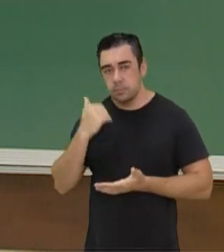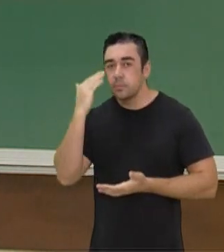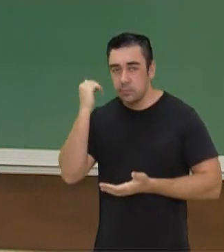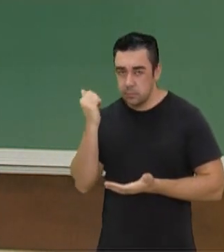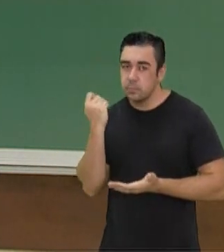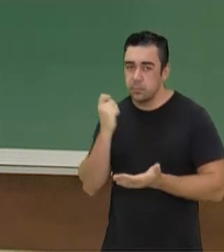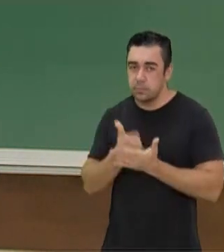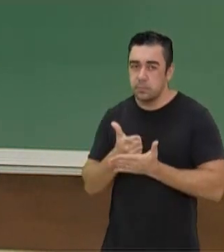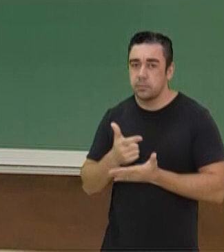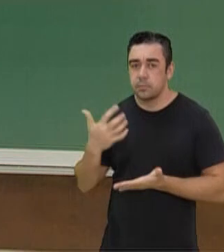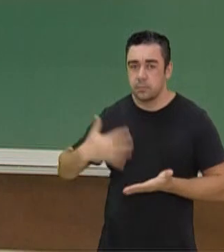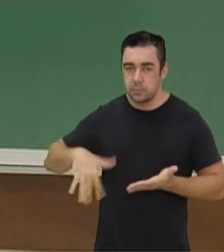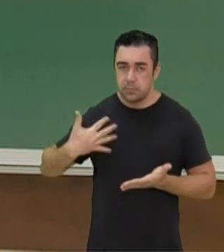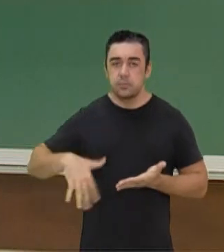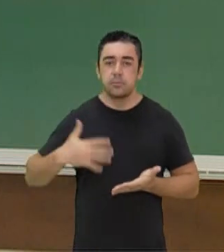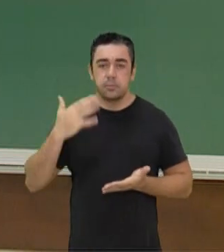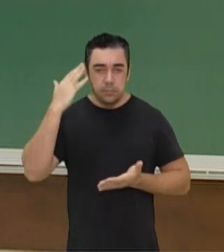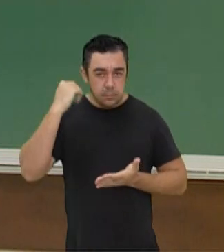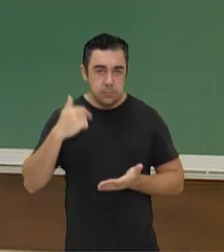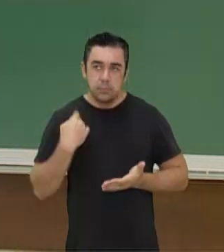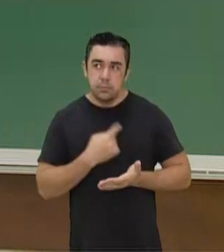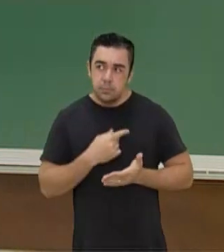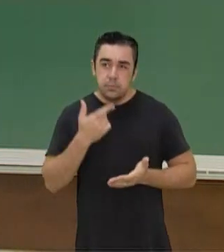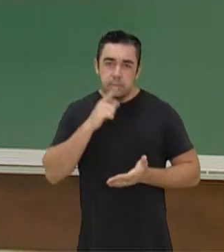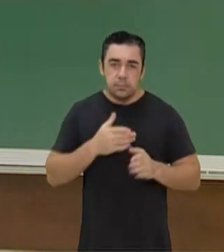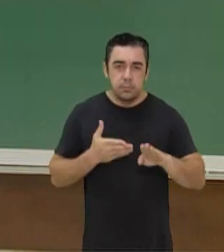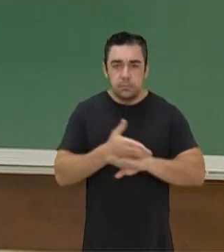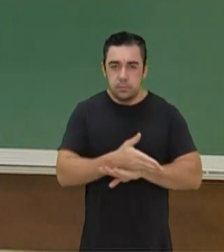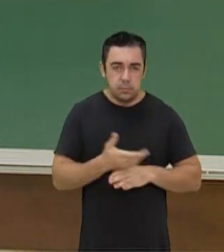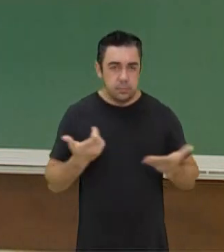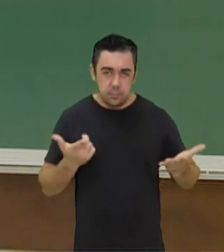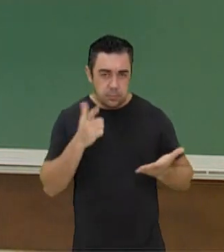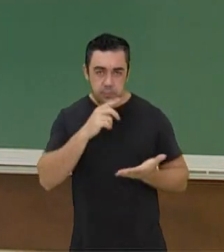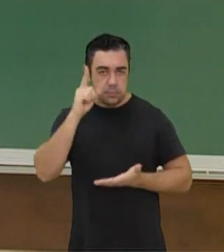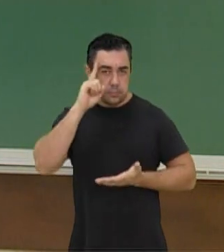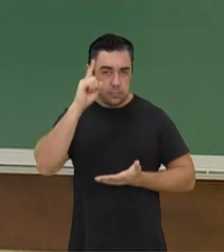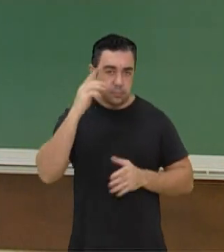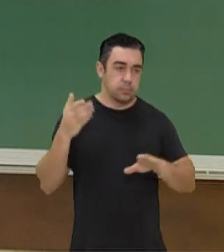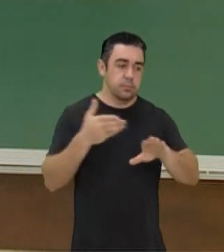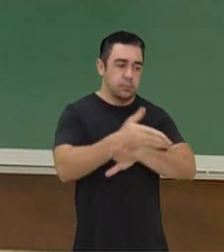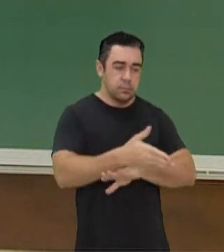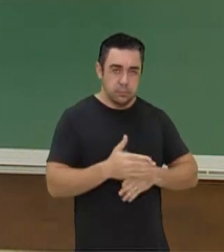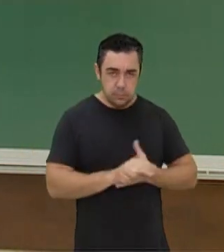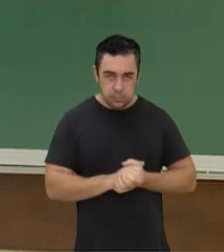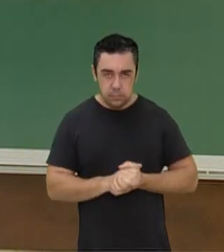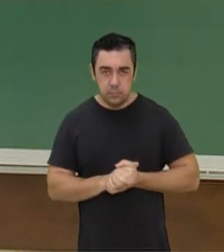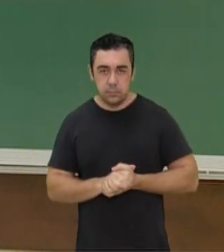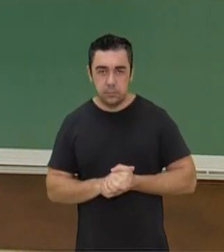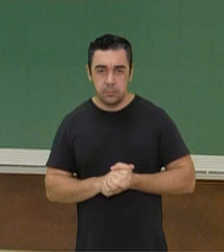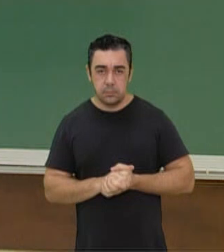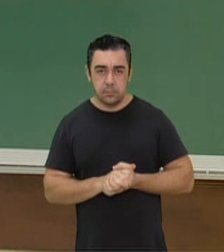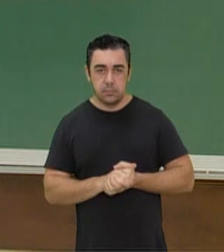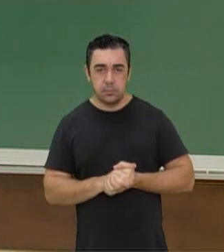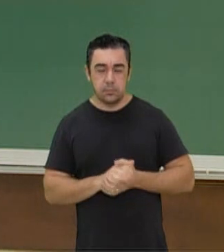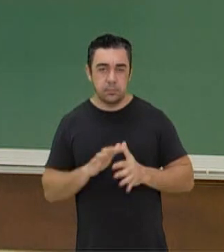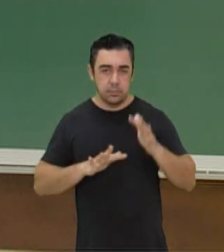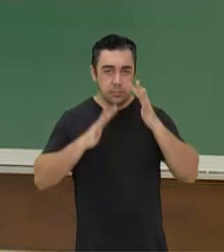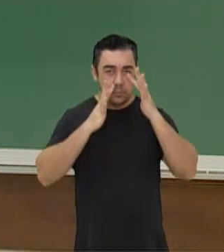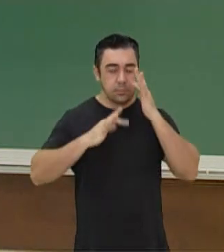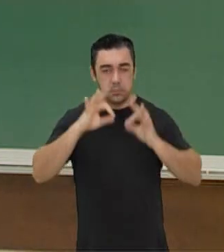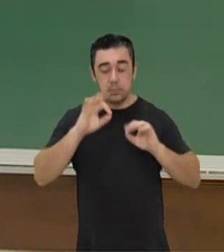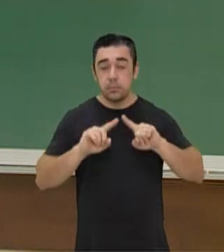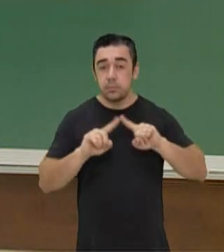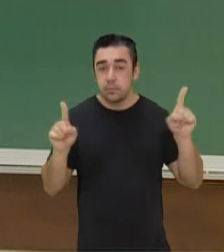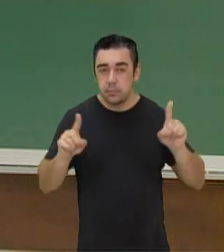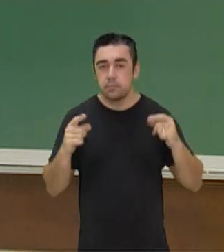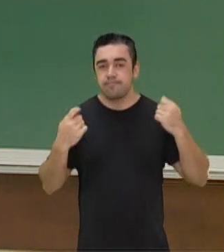custa, né? A gente não tem muito acesso de estar indo diariamente a teatro.